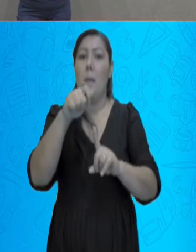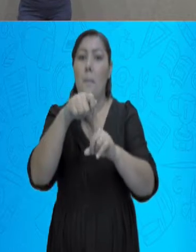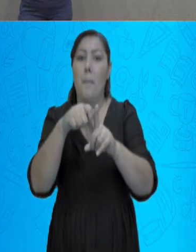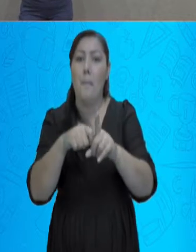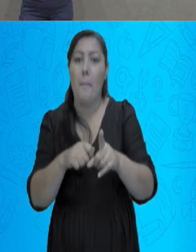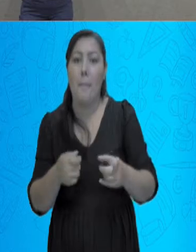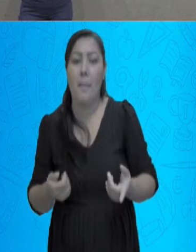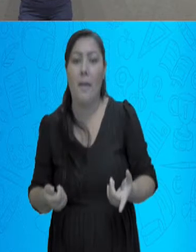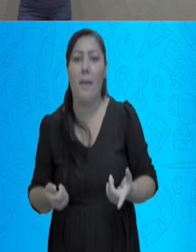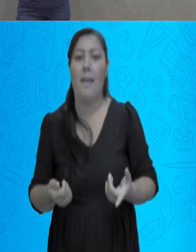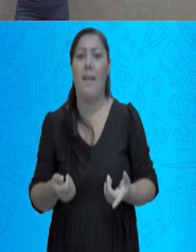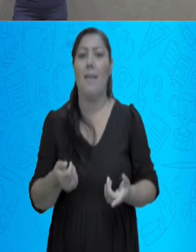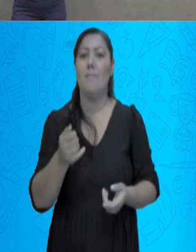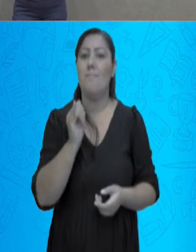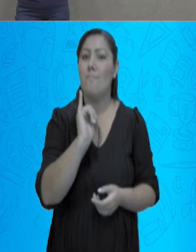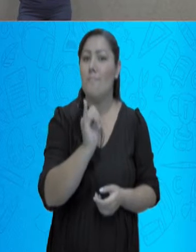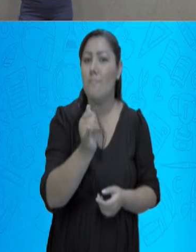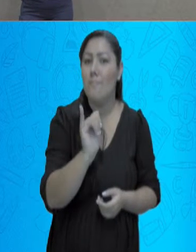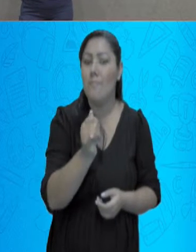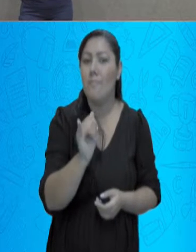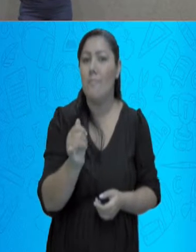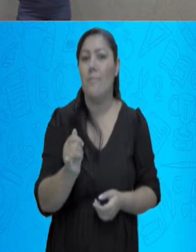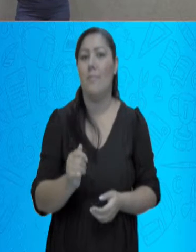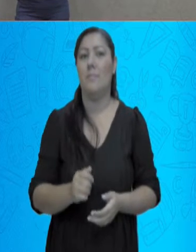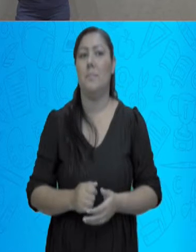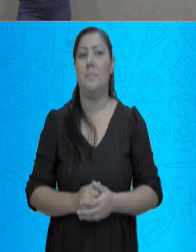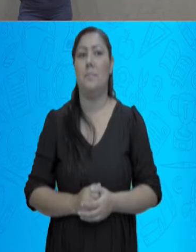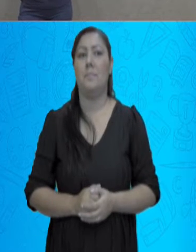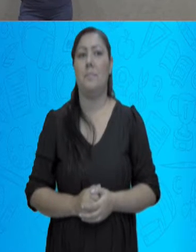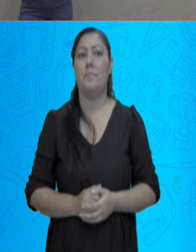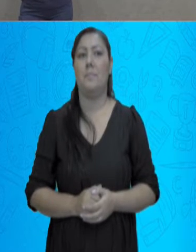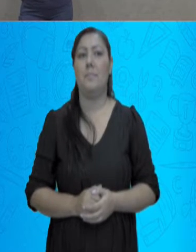Mas vejam bem que tem um conteúdo